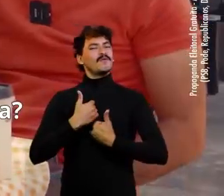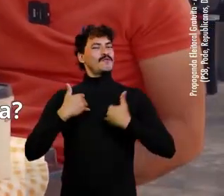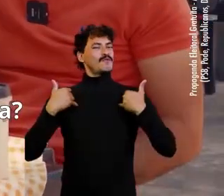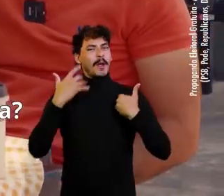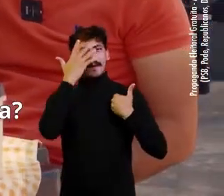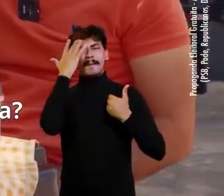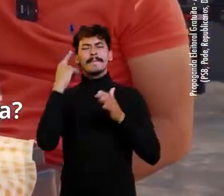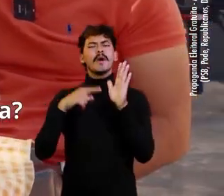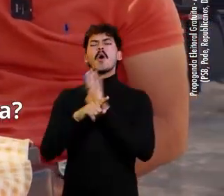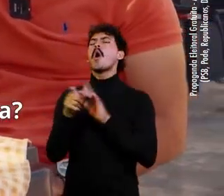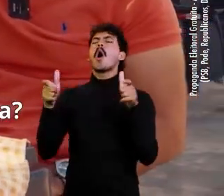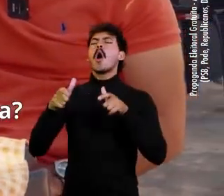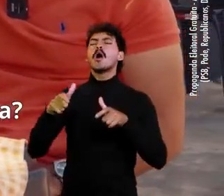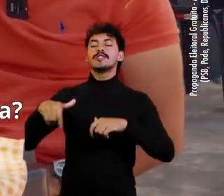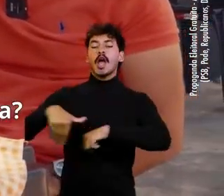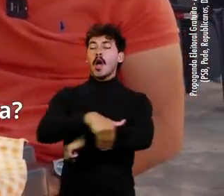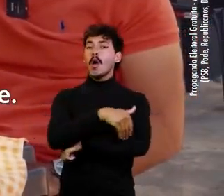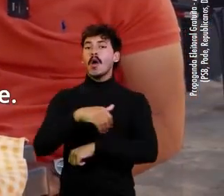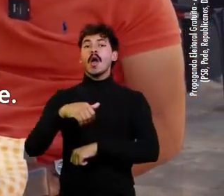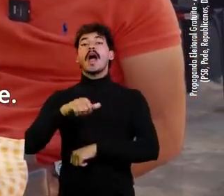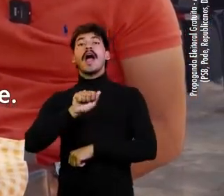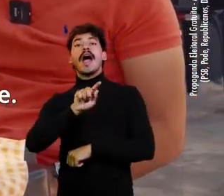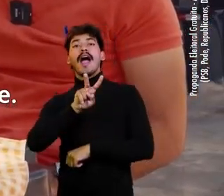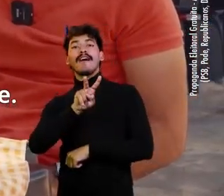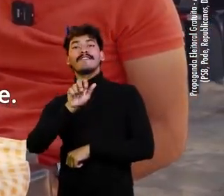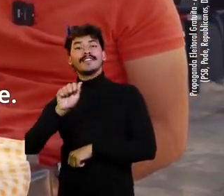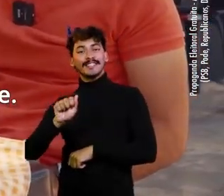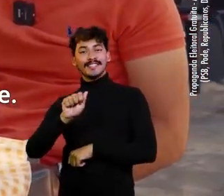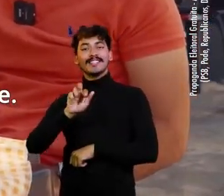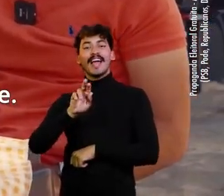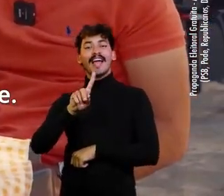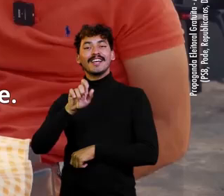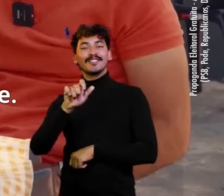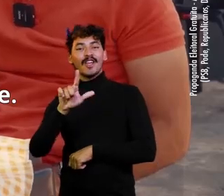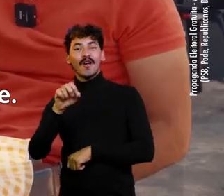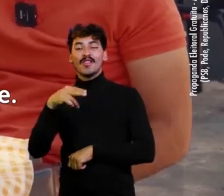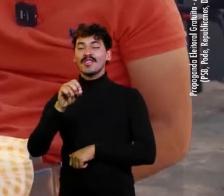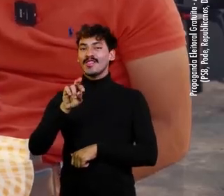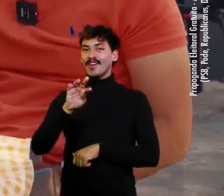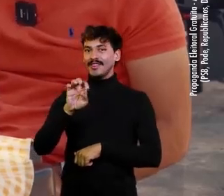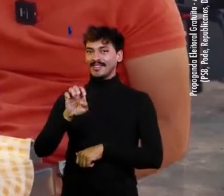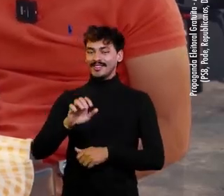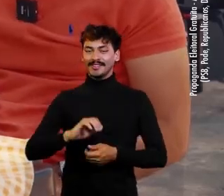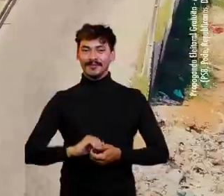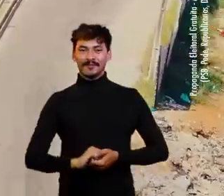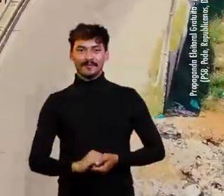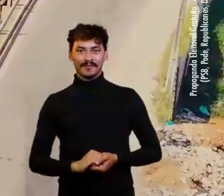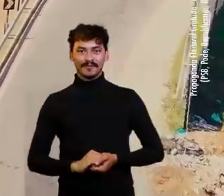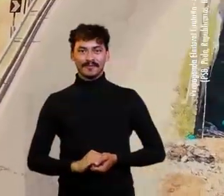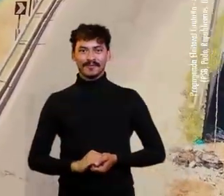Então, me orgulho quando o pessoal pergunta, onde é que você mora? Eu digo, moro na Avenida Radial Norte.